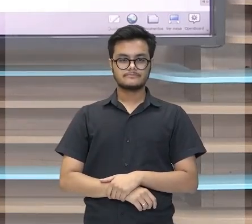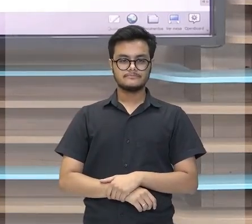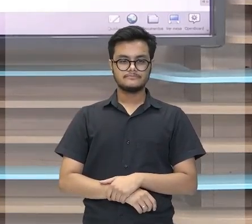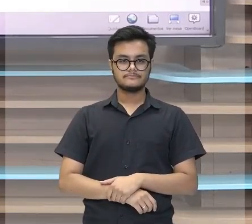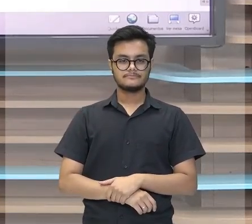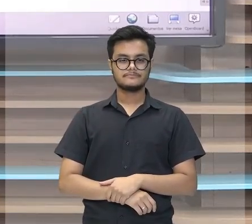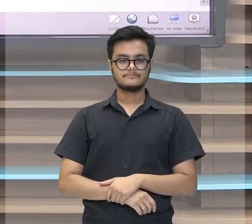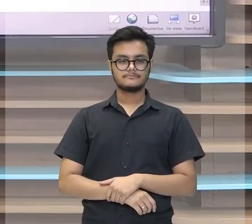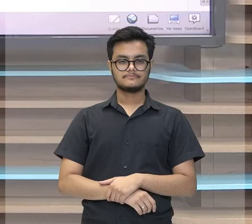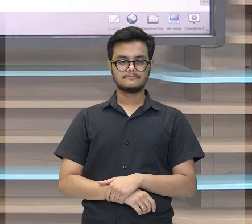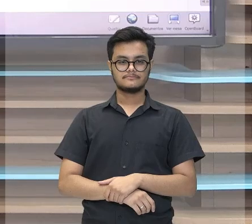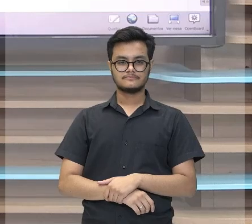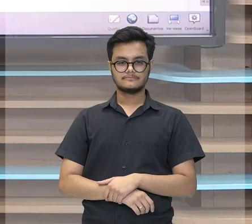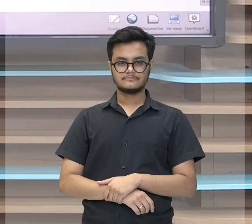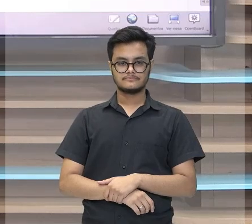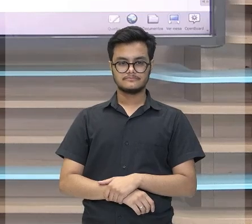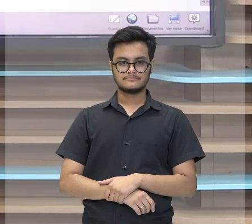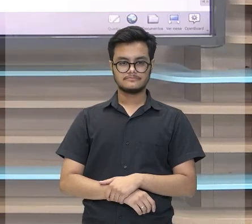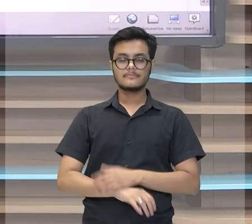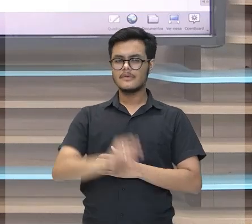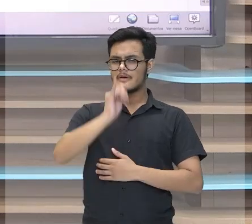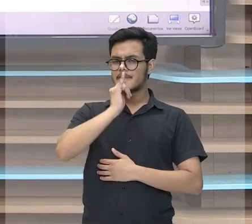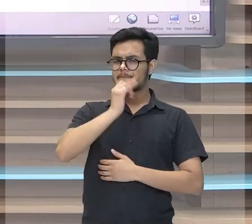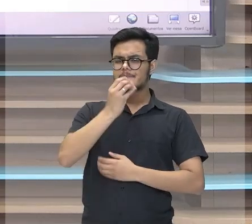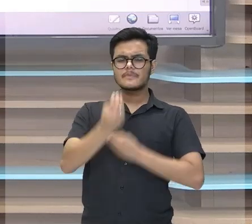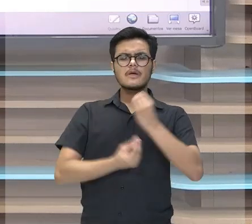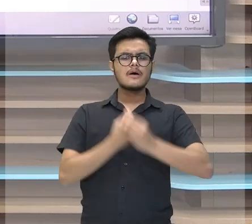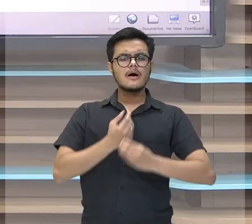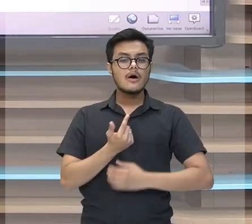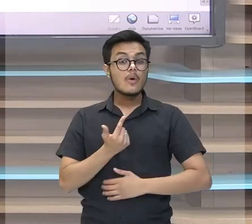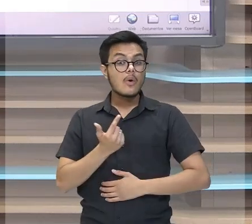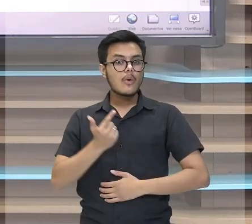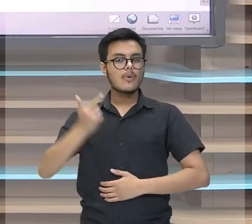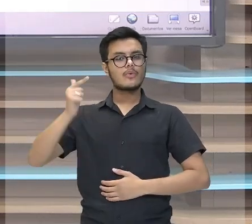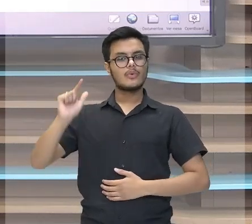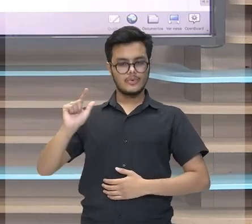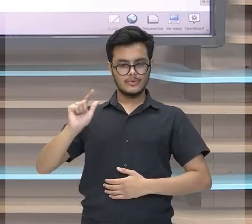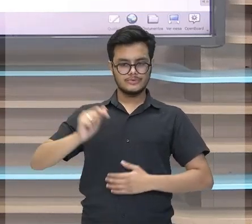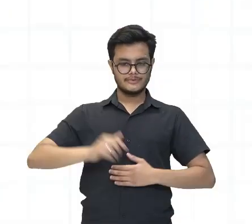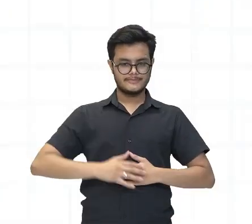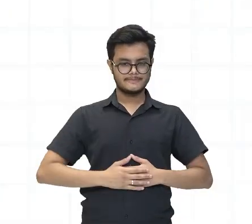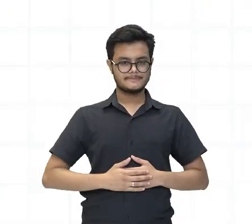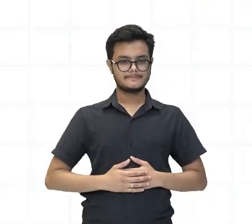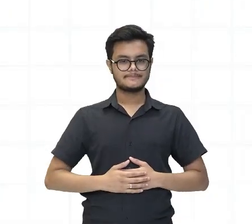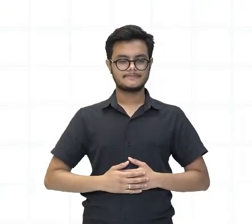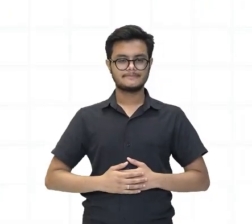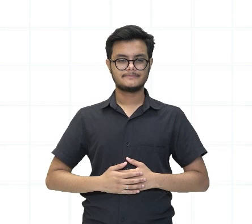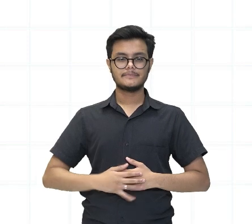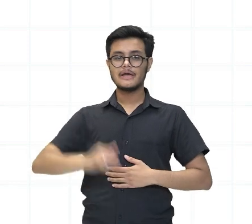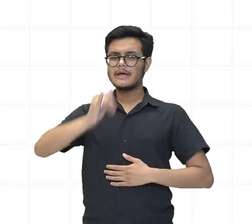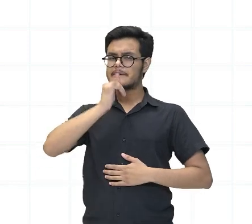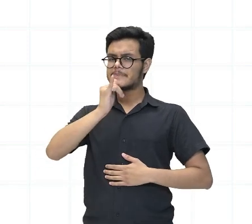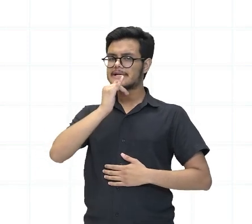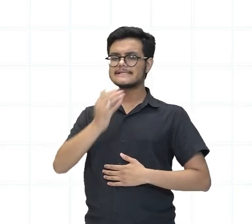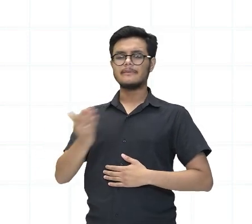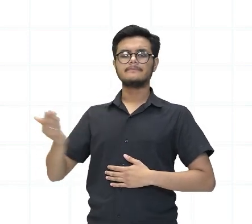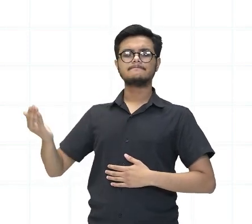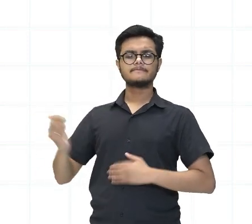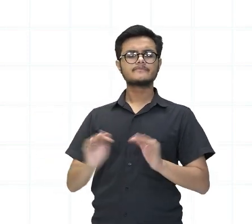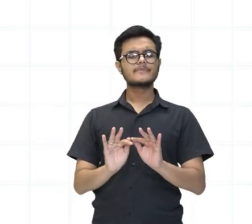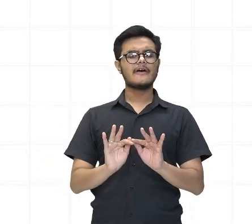e retomar um outro exemplo daqueles que a gente viu desde o começo desta aula. O exemplo será o seguinte, vamos